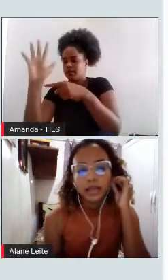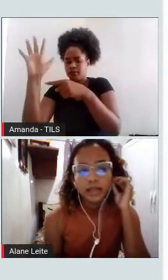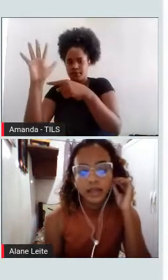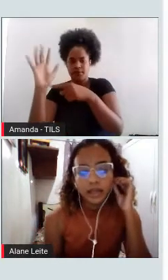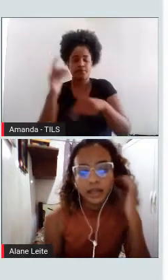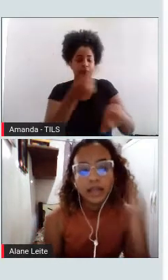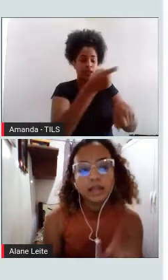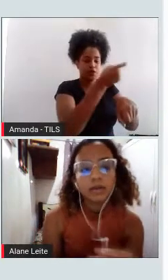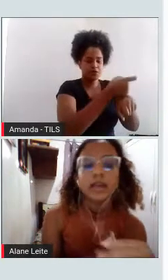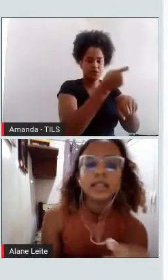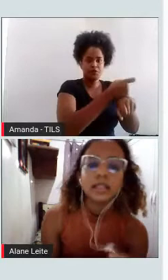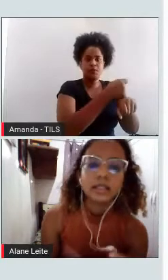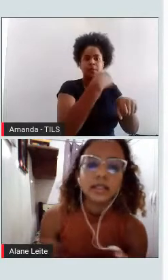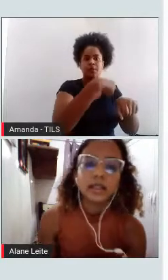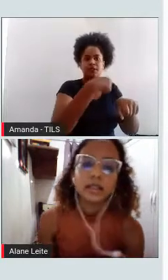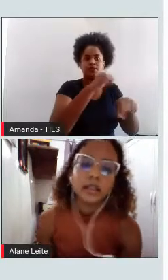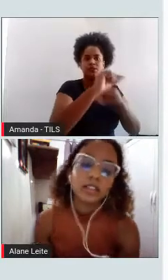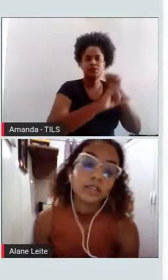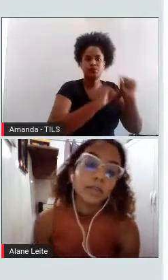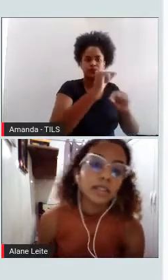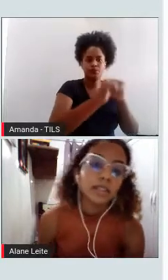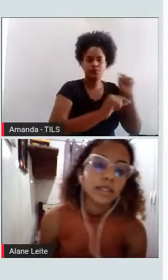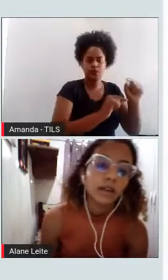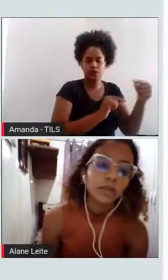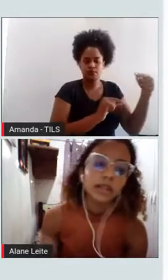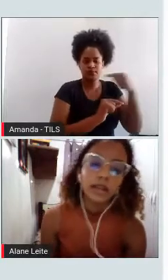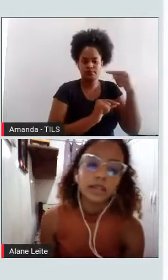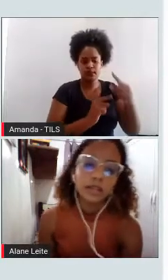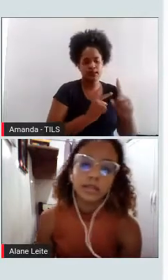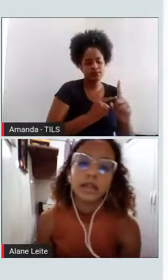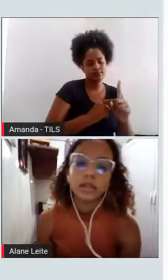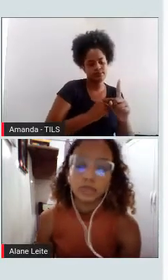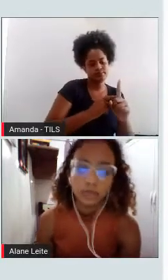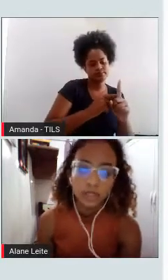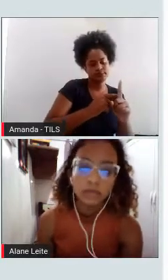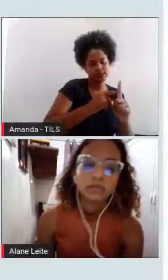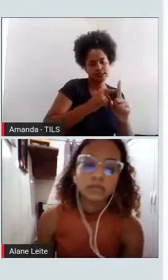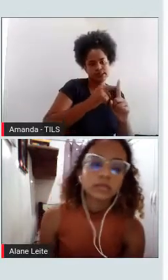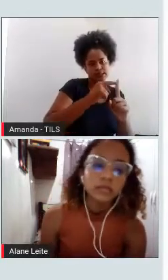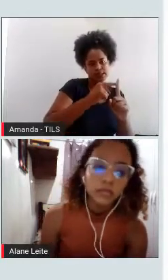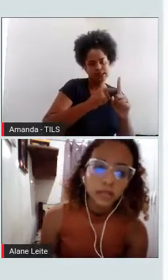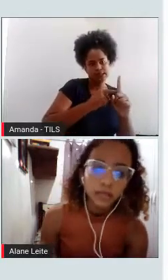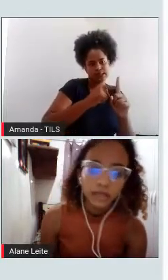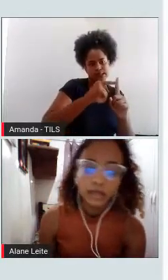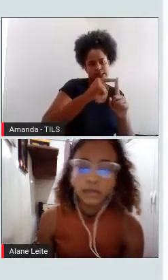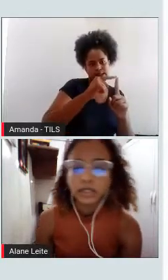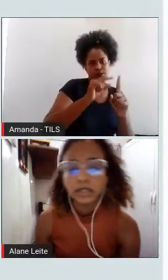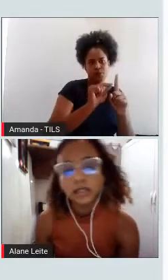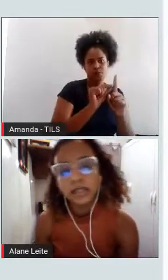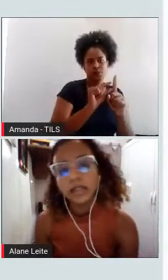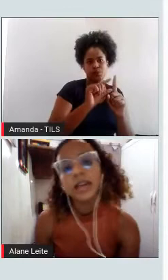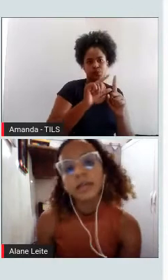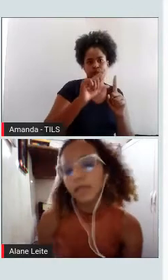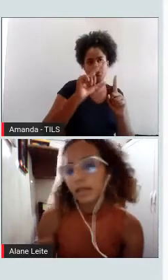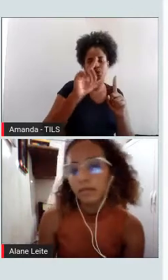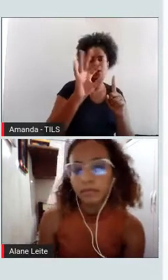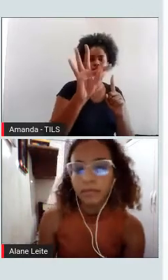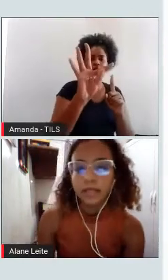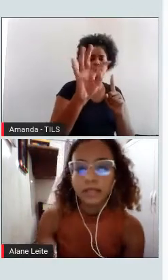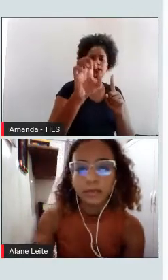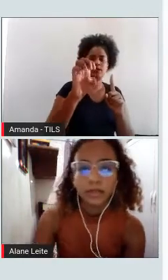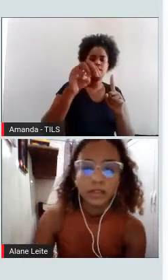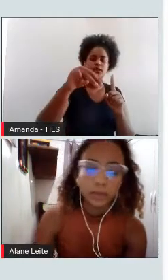para que ele comece a se derreter, a gente vai precisar aumentar essa temperatura para que ele comece a se derreter